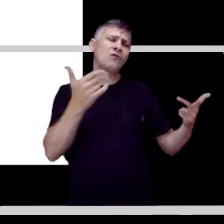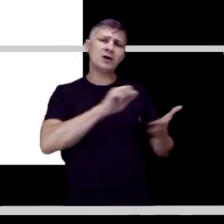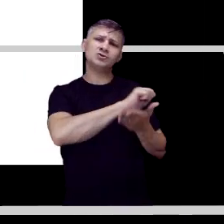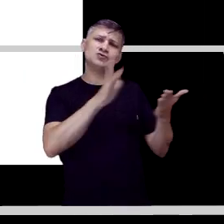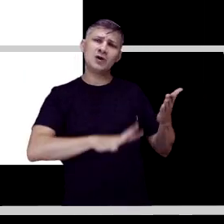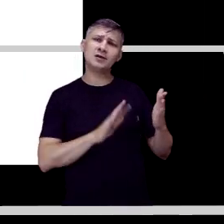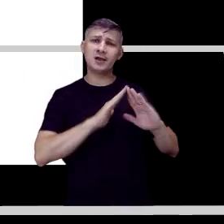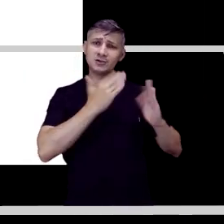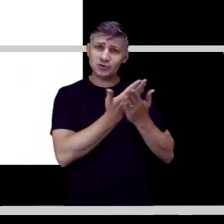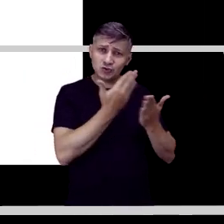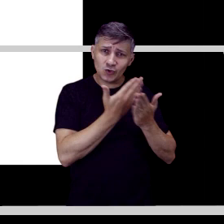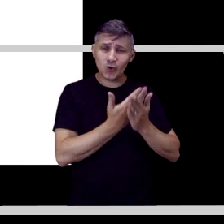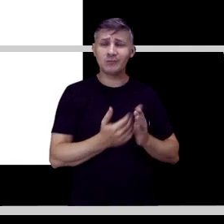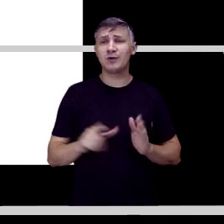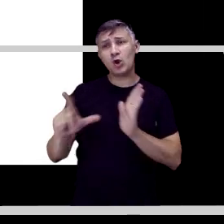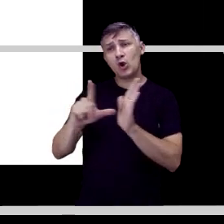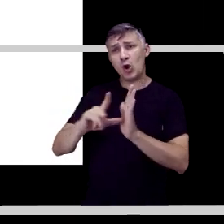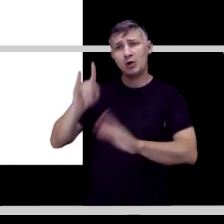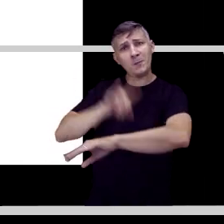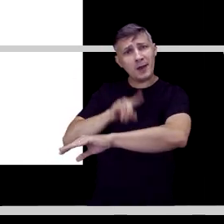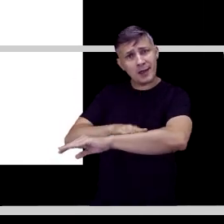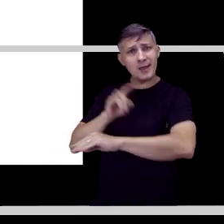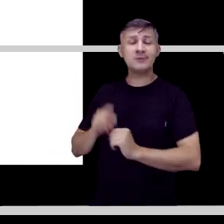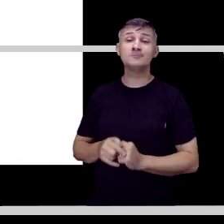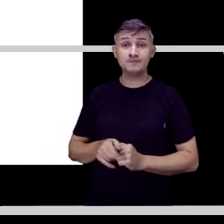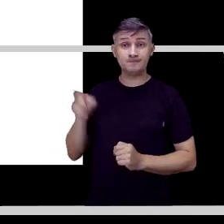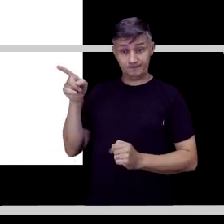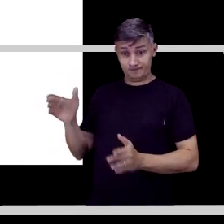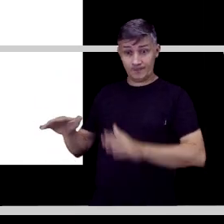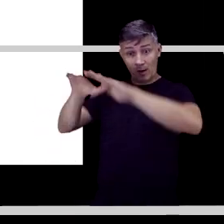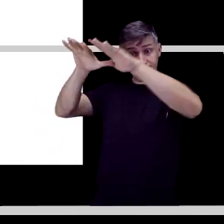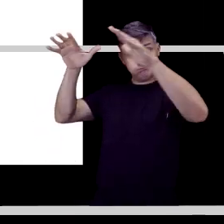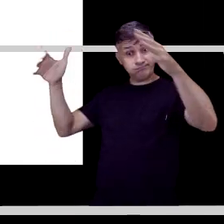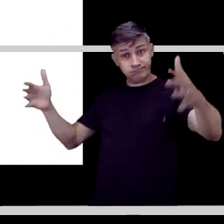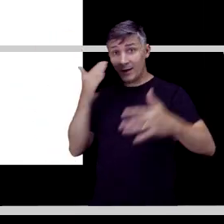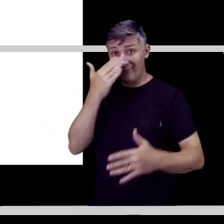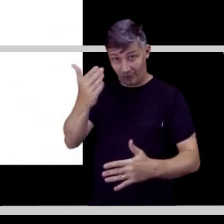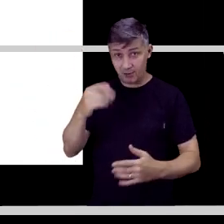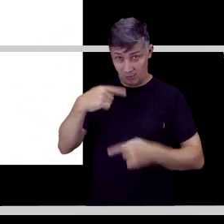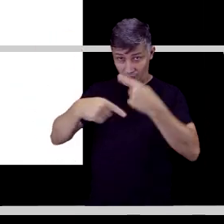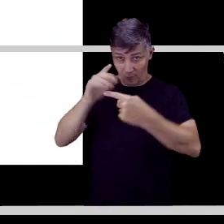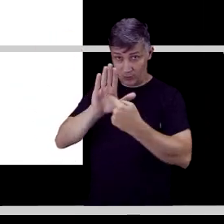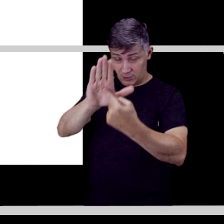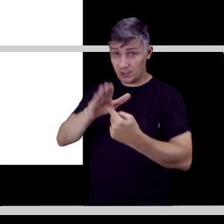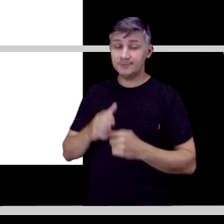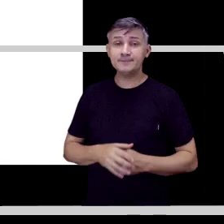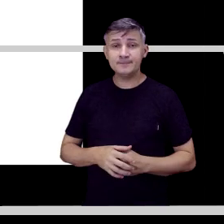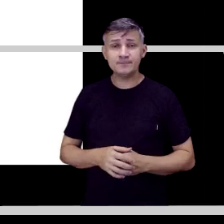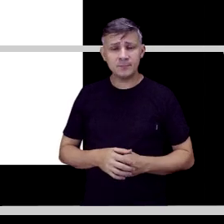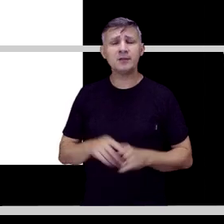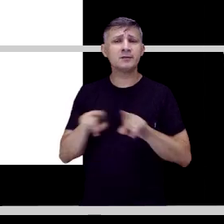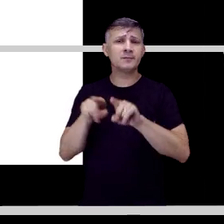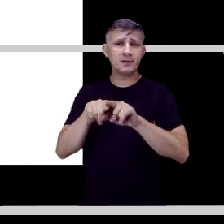educativas, loja, banheiros, nesse pavilhão aqui, que é mais para frente eu vou mostrar com mais cuidado, e